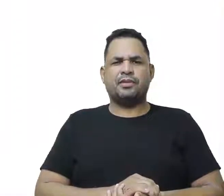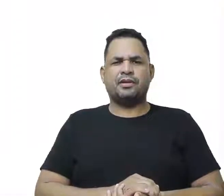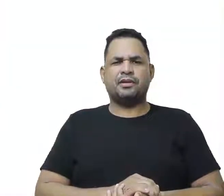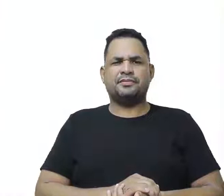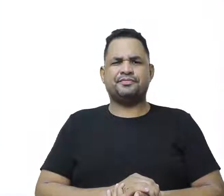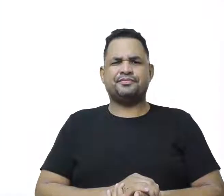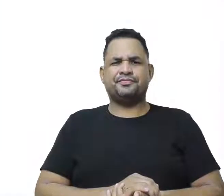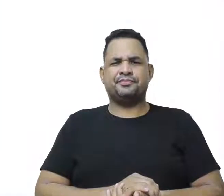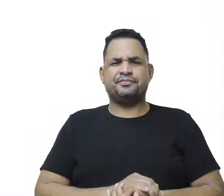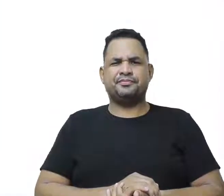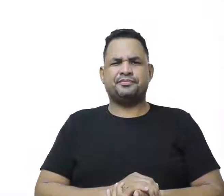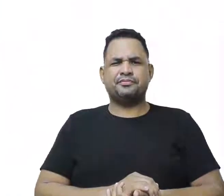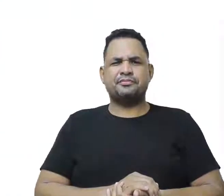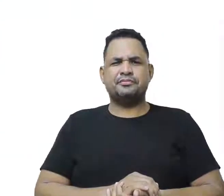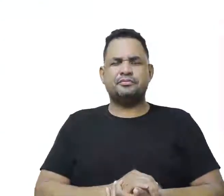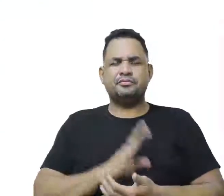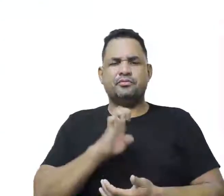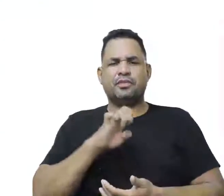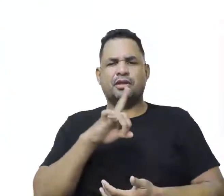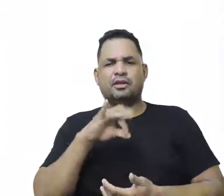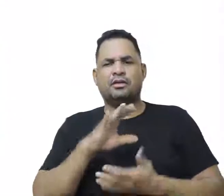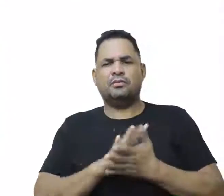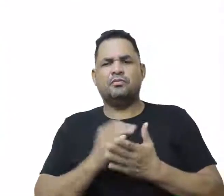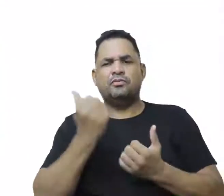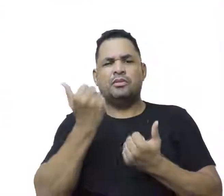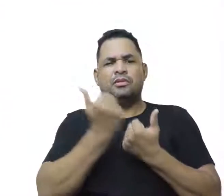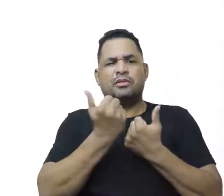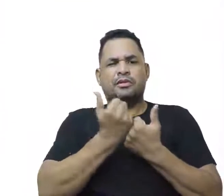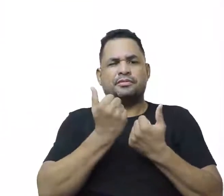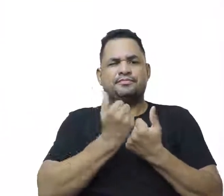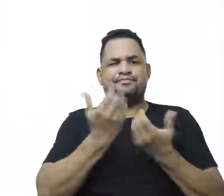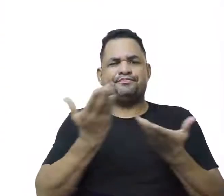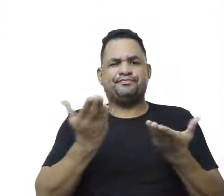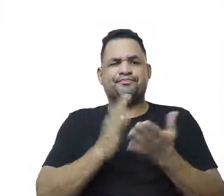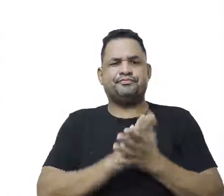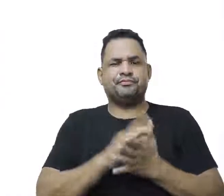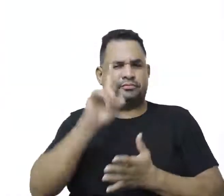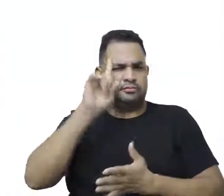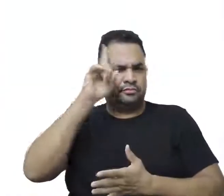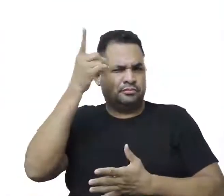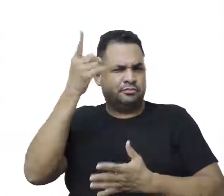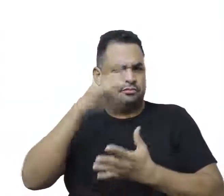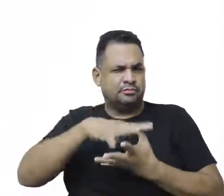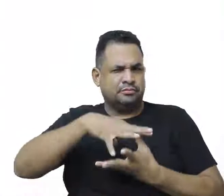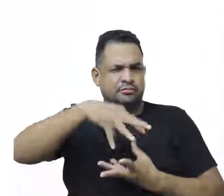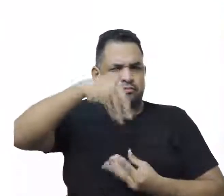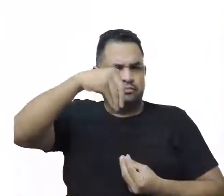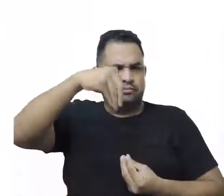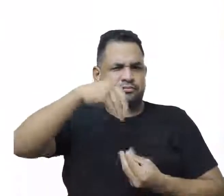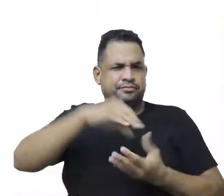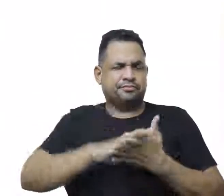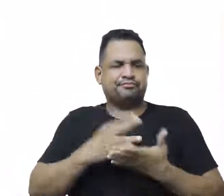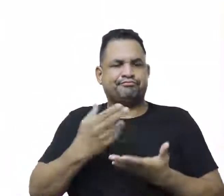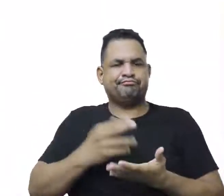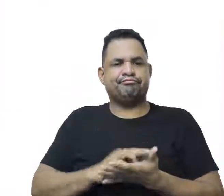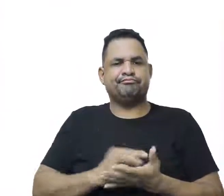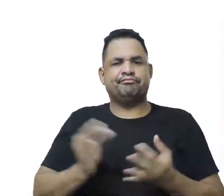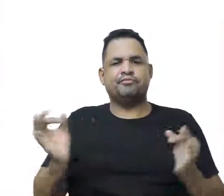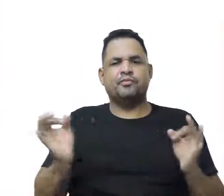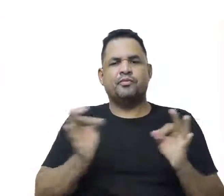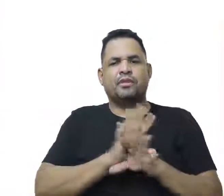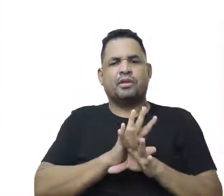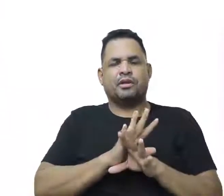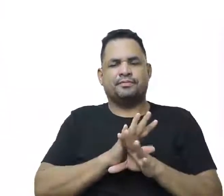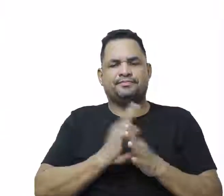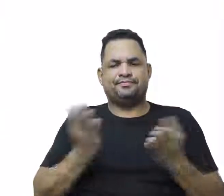entidades Sobrenaturais foram substituídas por ideias e causas abstratas e portanto Racionais seria o